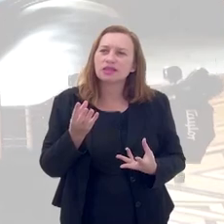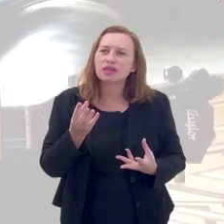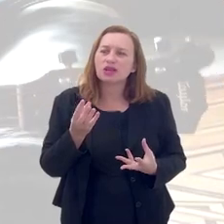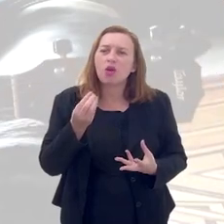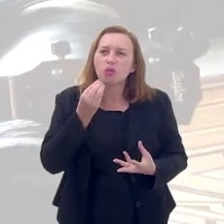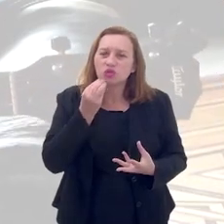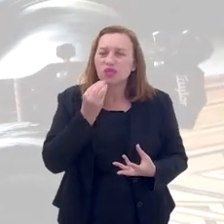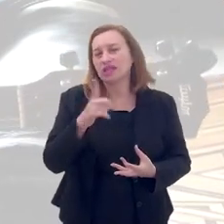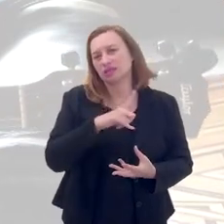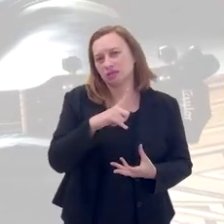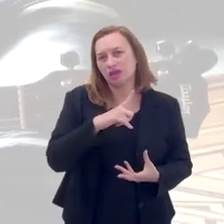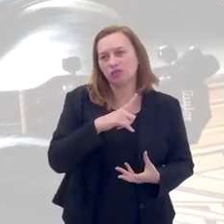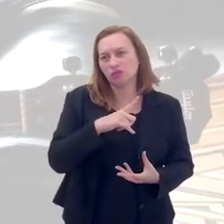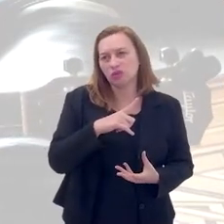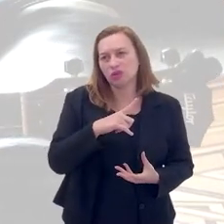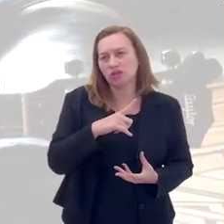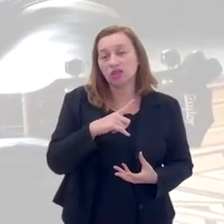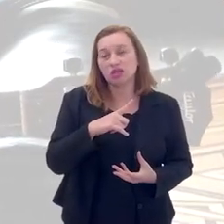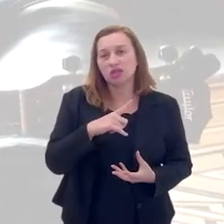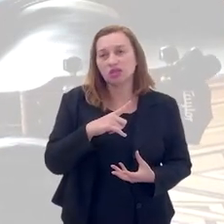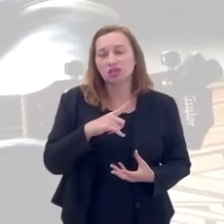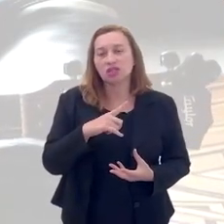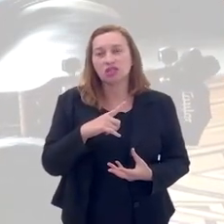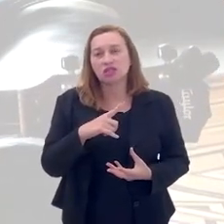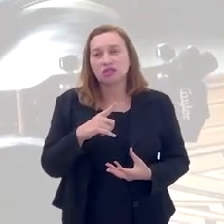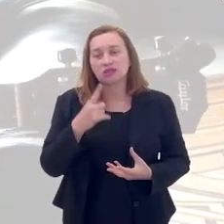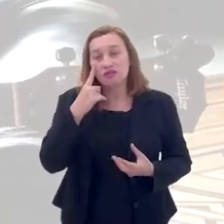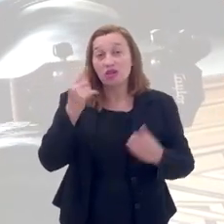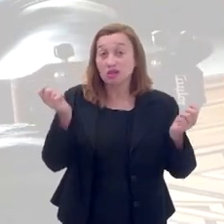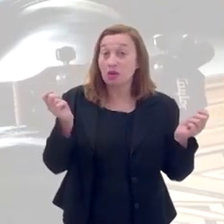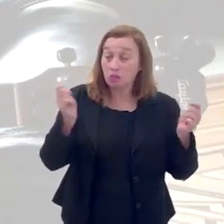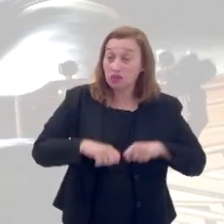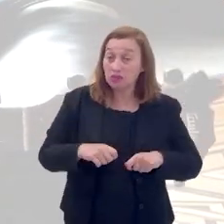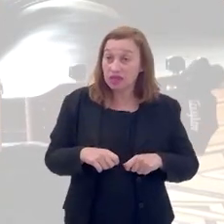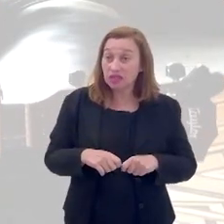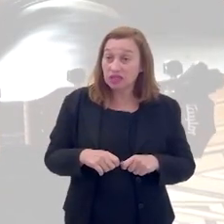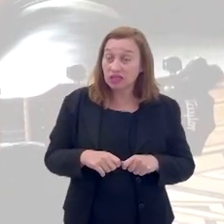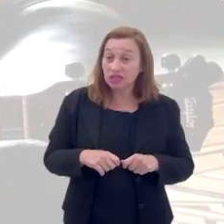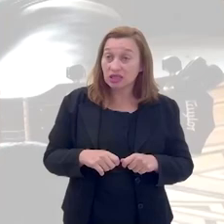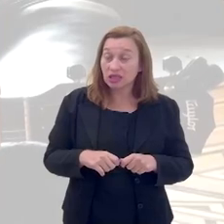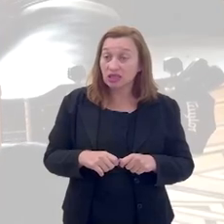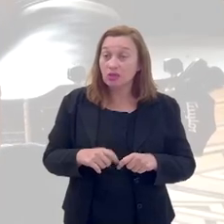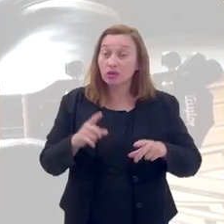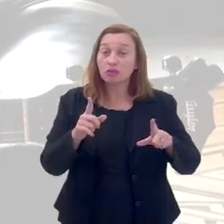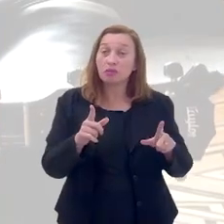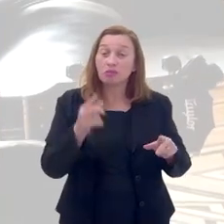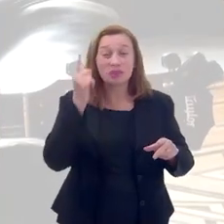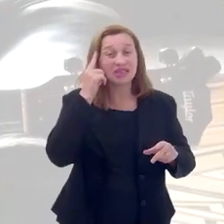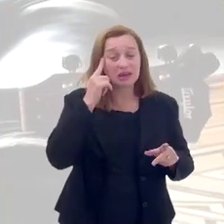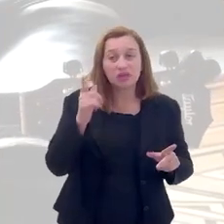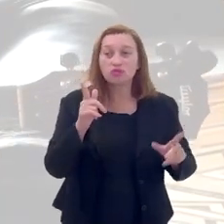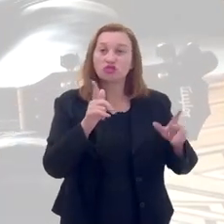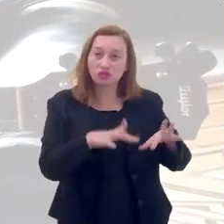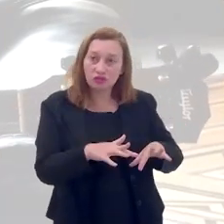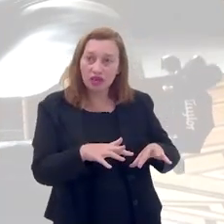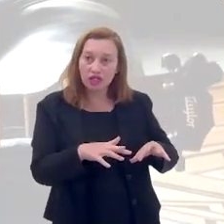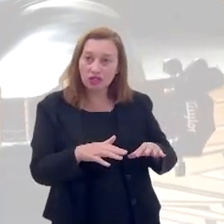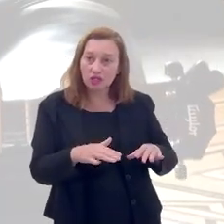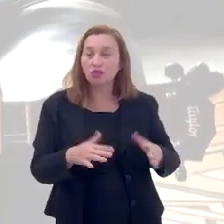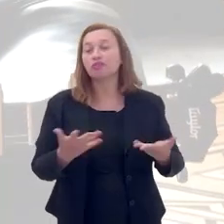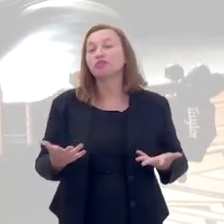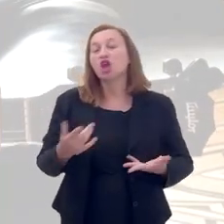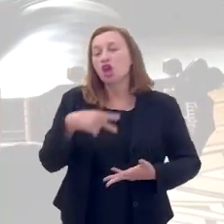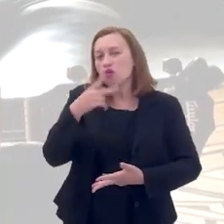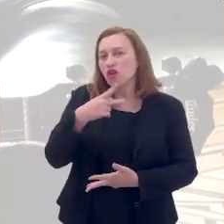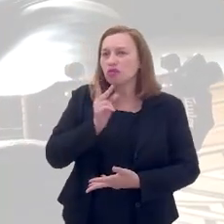a grande chance que nós temos sabe de buscar nesta possibilidade inclusive da divergência a convergência eu